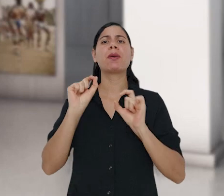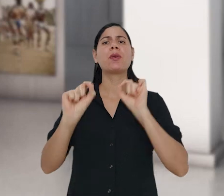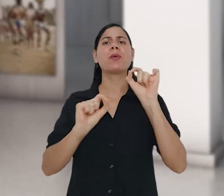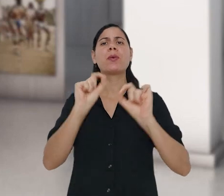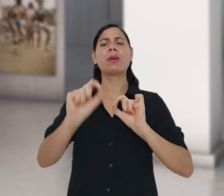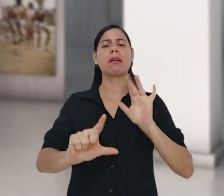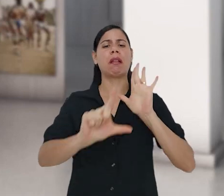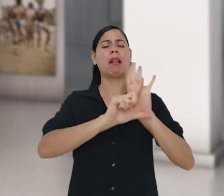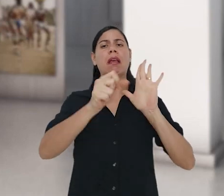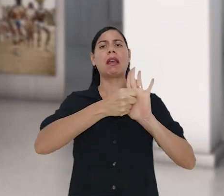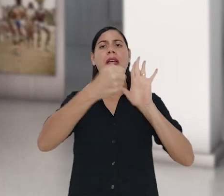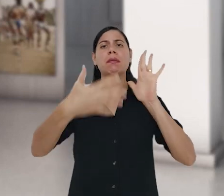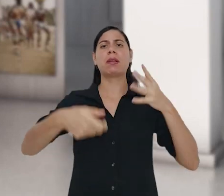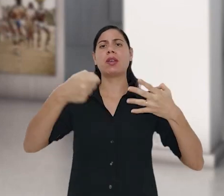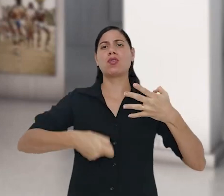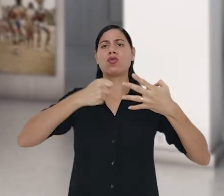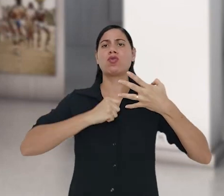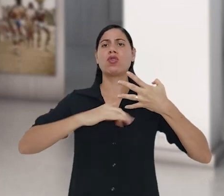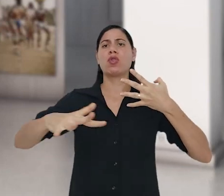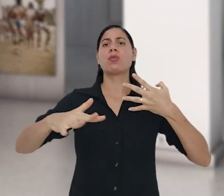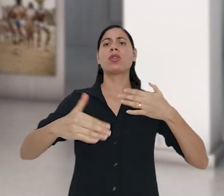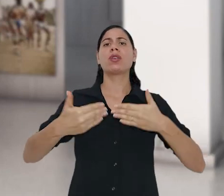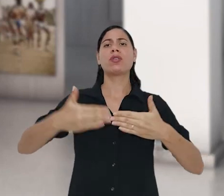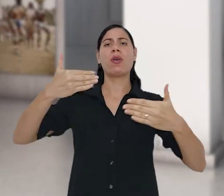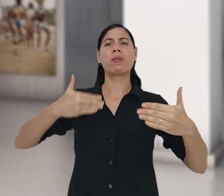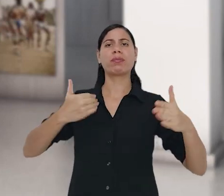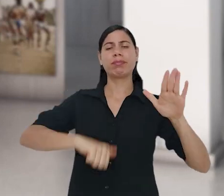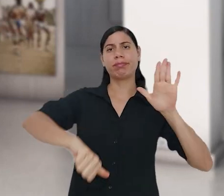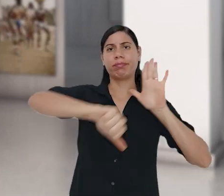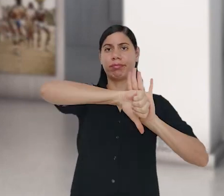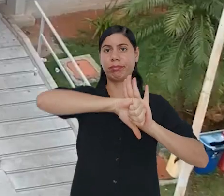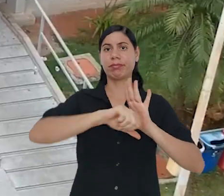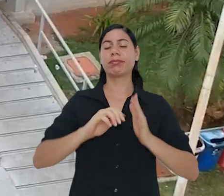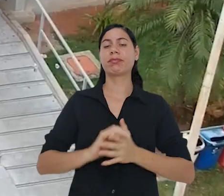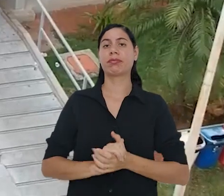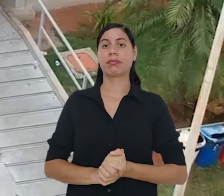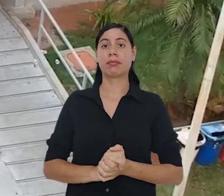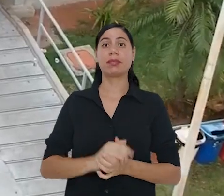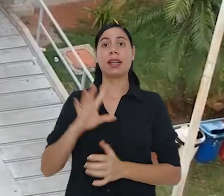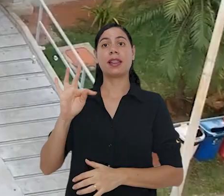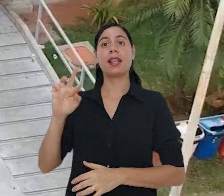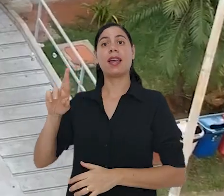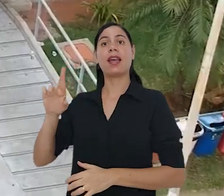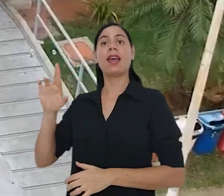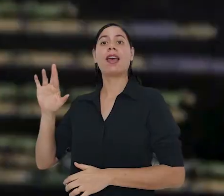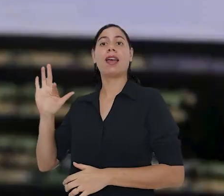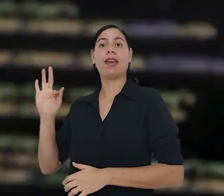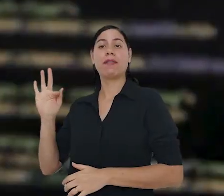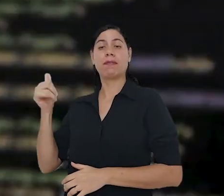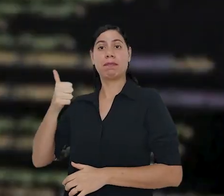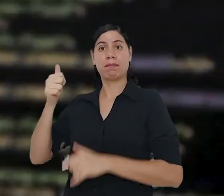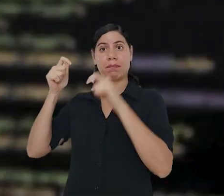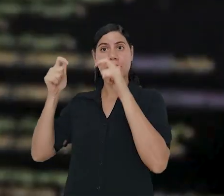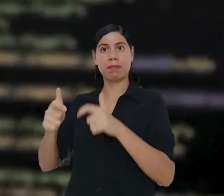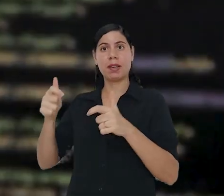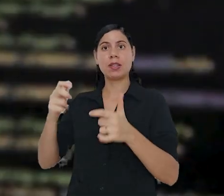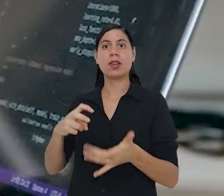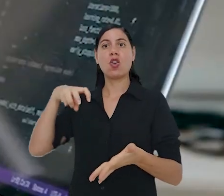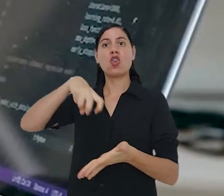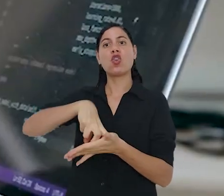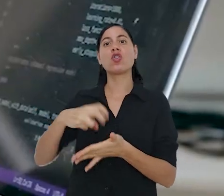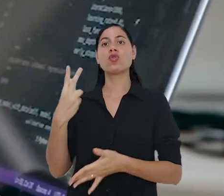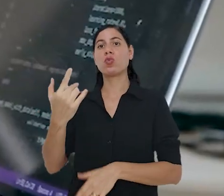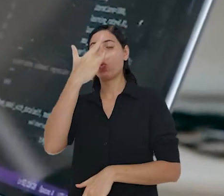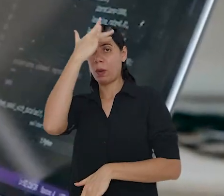e a jurisprudência dos tribunais sobre antecedentes criminais. TRF da Primeira Região condena 2 pessoas